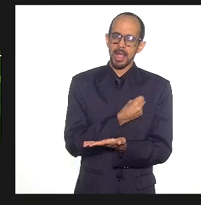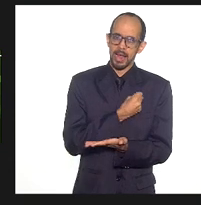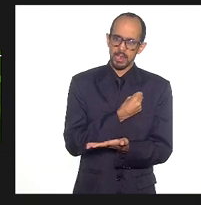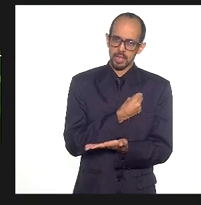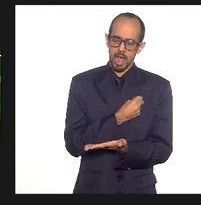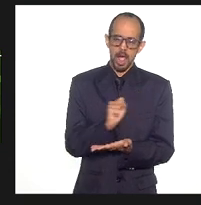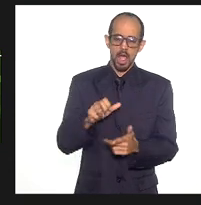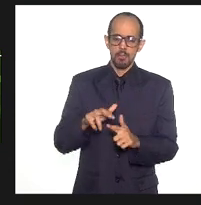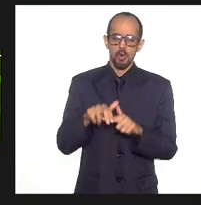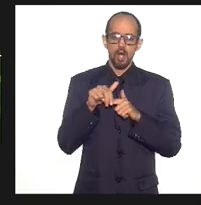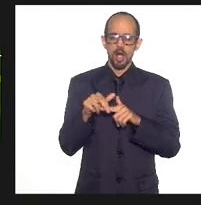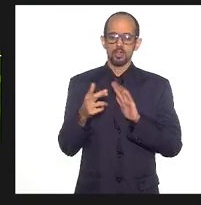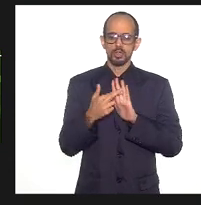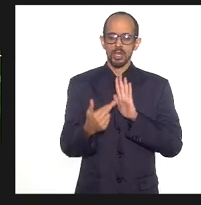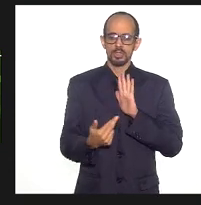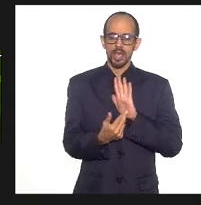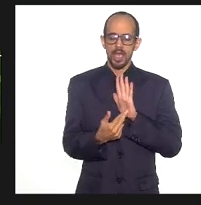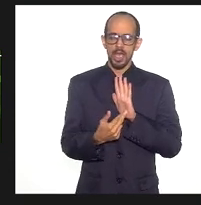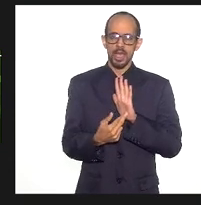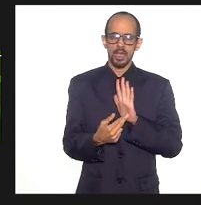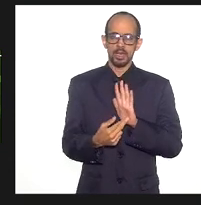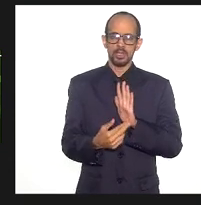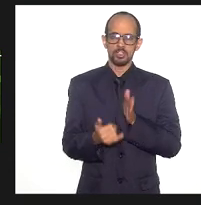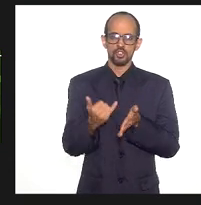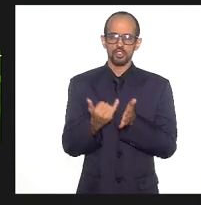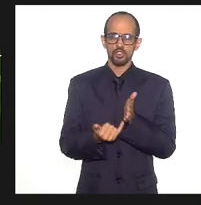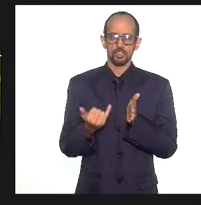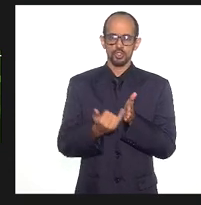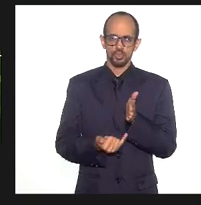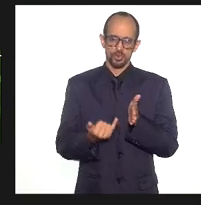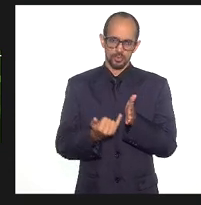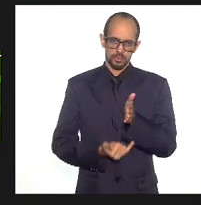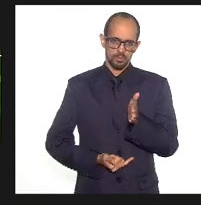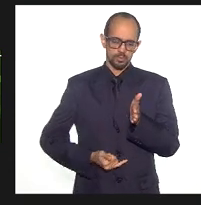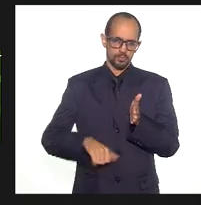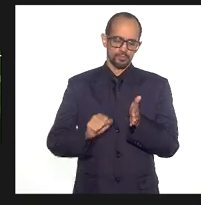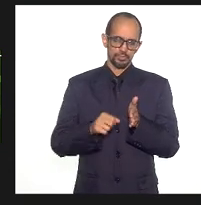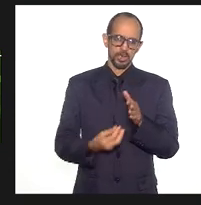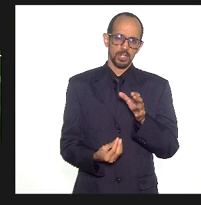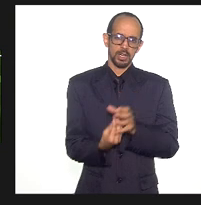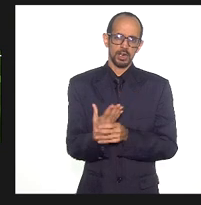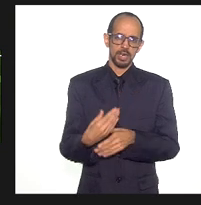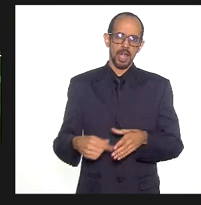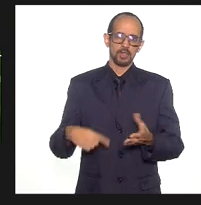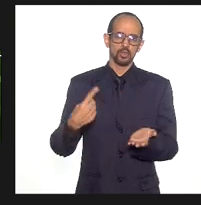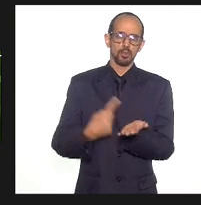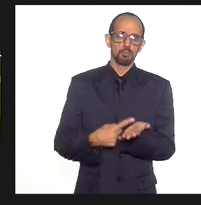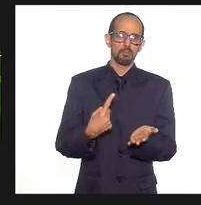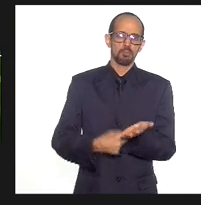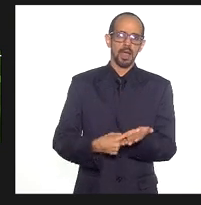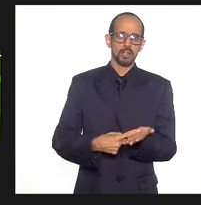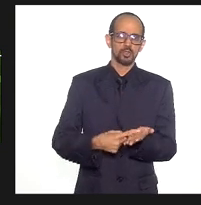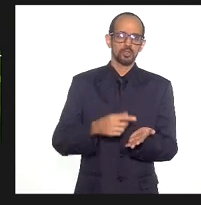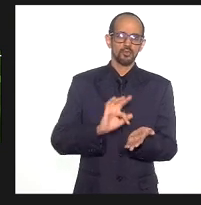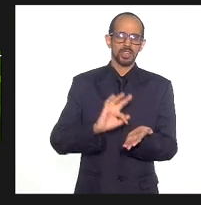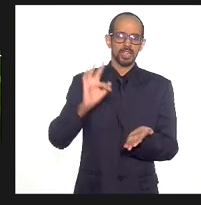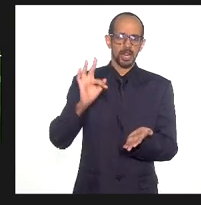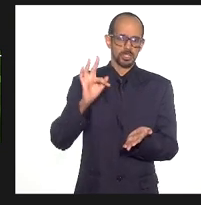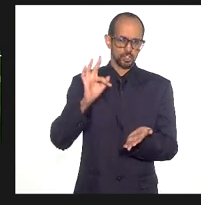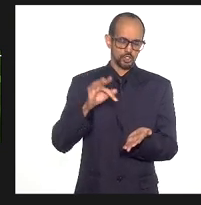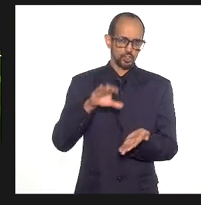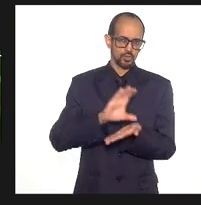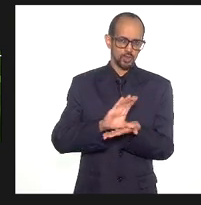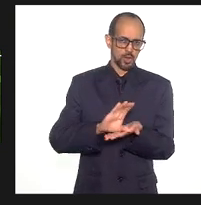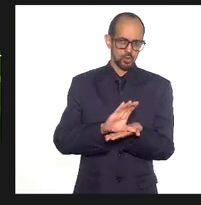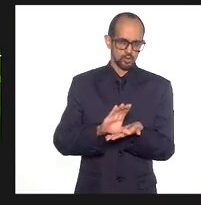das regras tributárias e de distribuição de recursos definidas no Pacto Federativo Constitucional. Outro